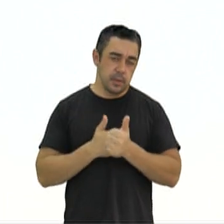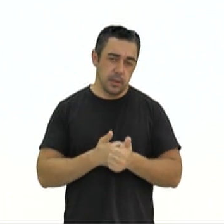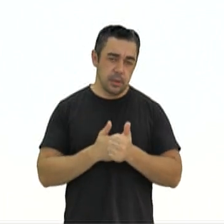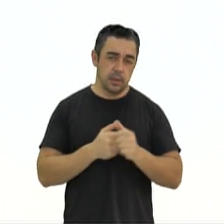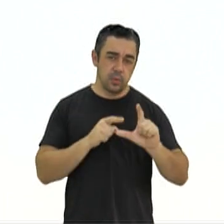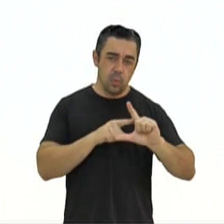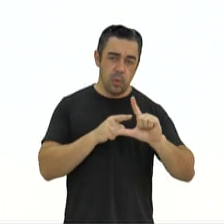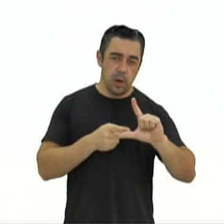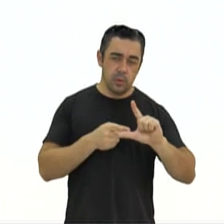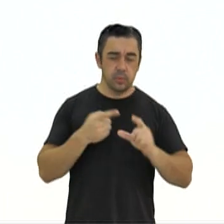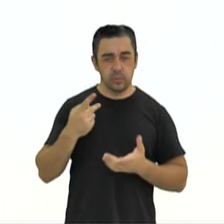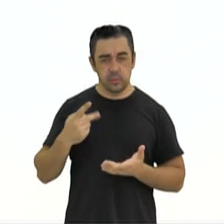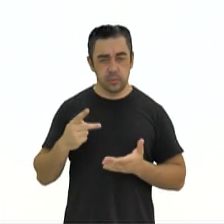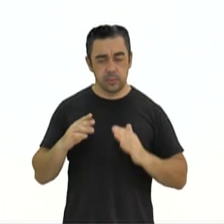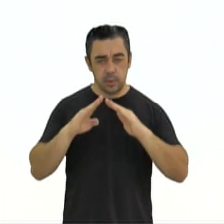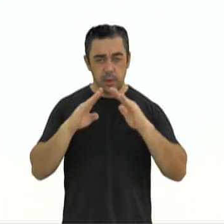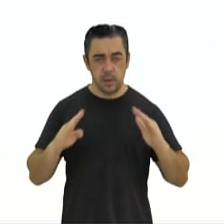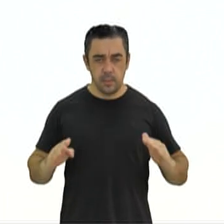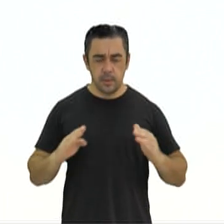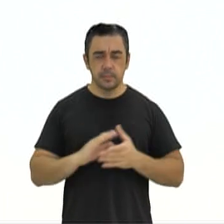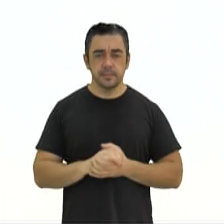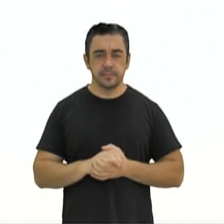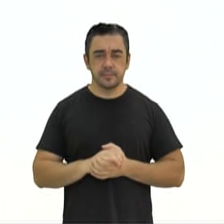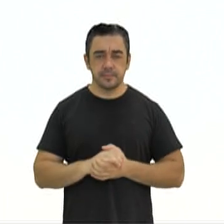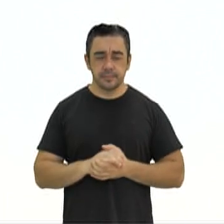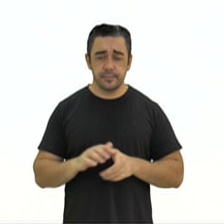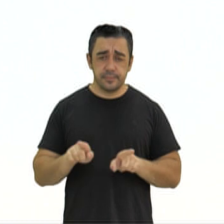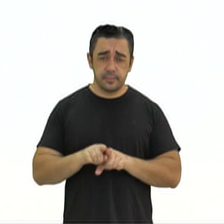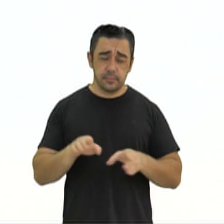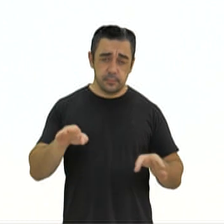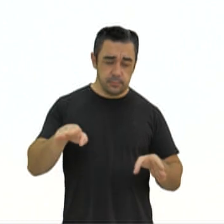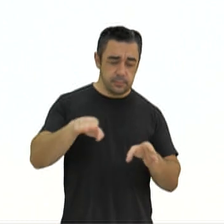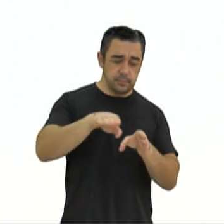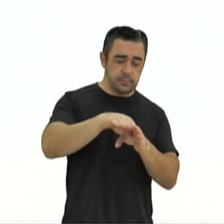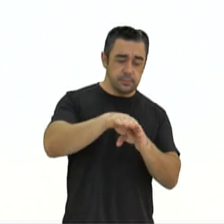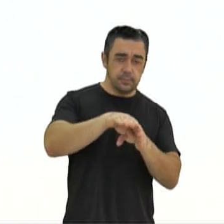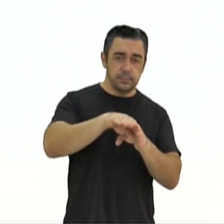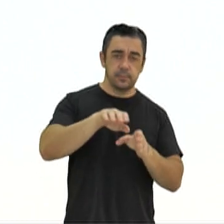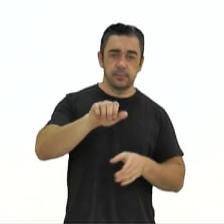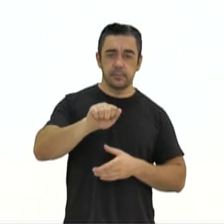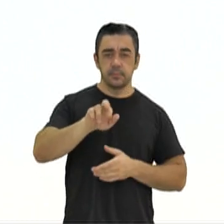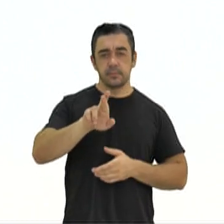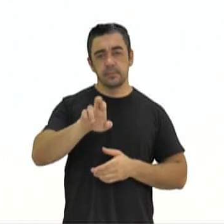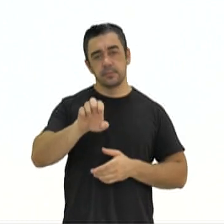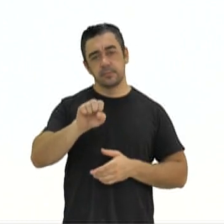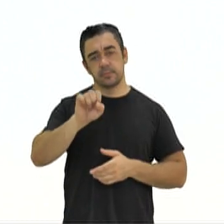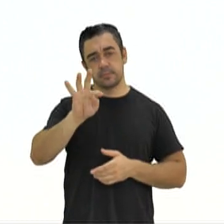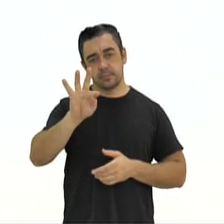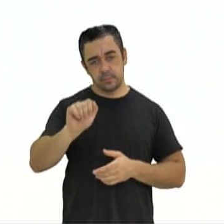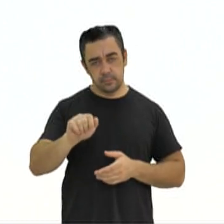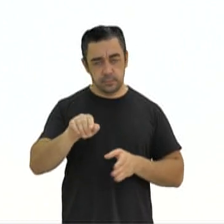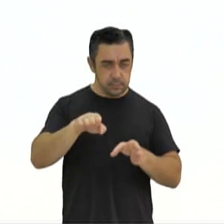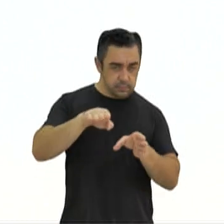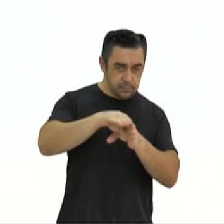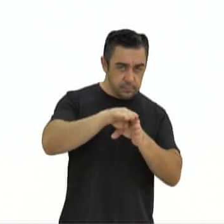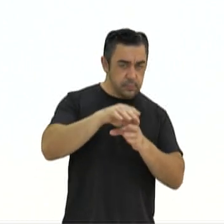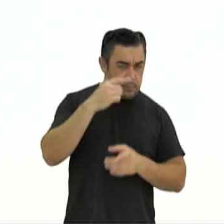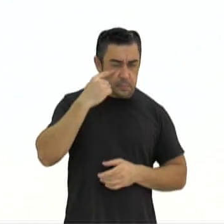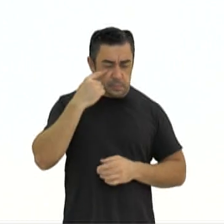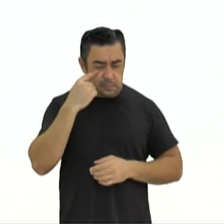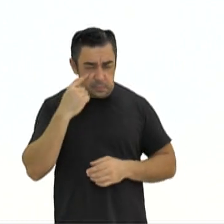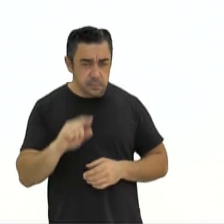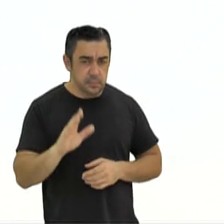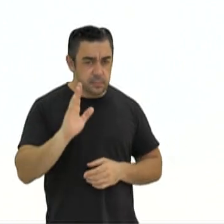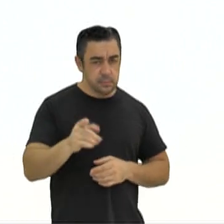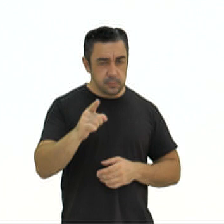pirâmide. E a aresta lateral, lembra aquele fiozinho que divide os lados, né? Os lados são divididos por arestas. Muito bem, vimos os elementos,